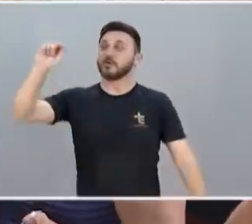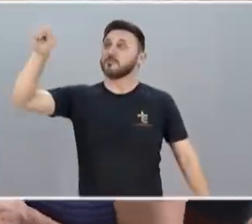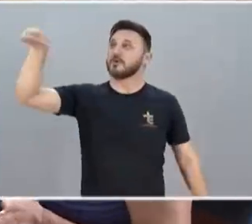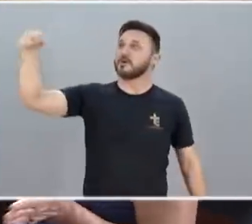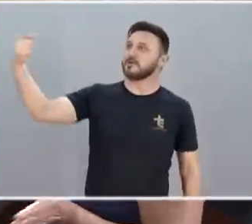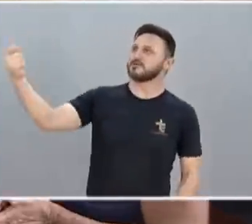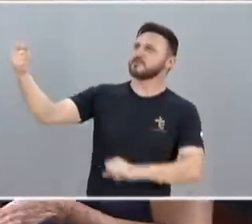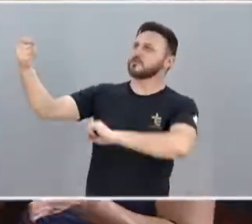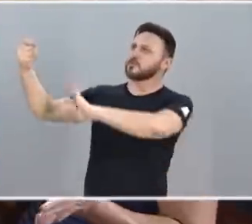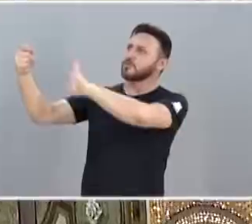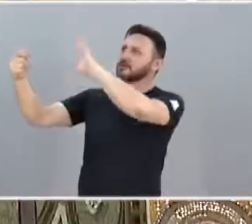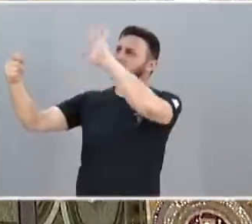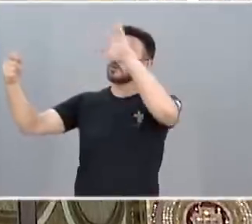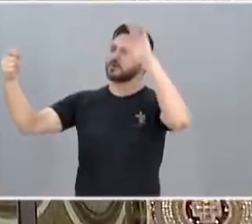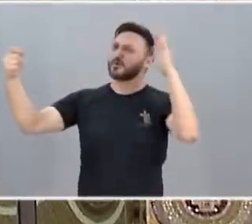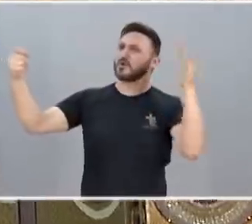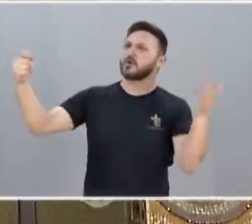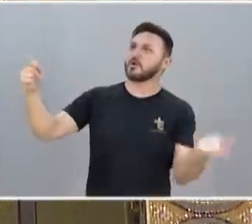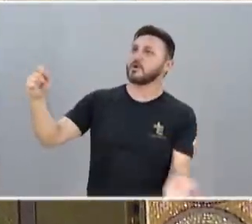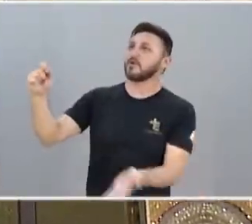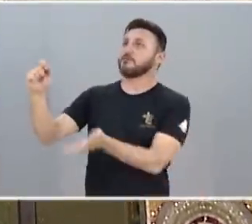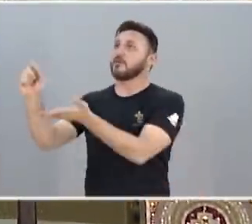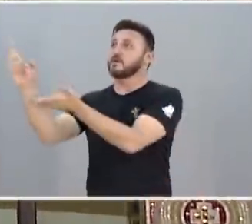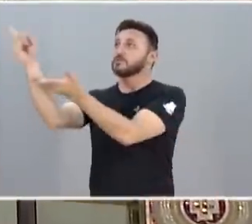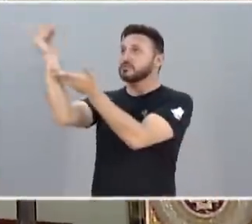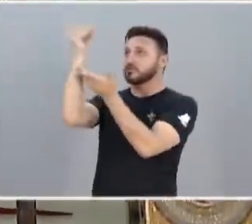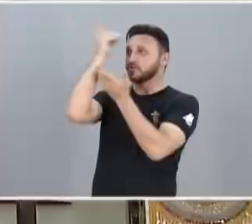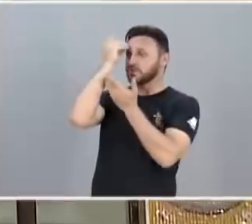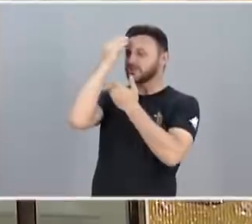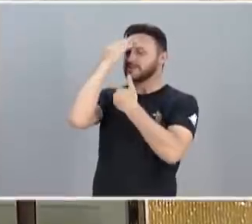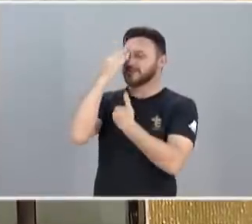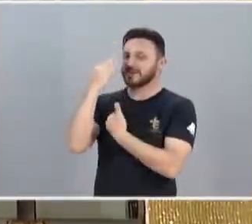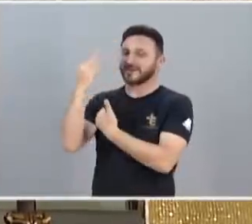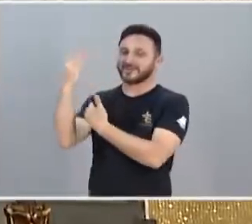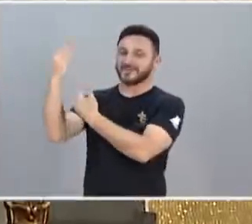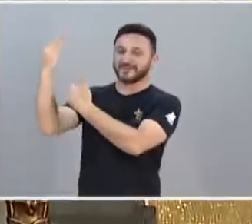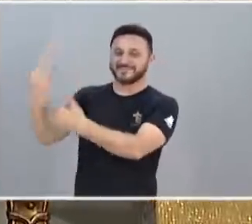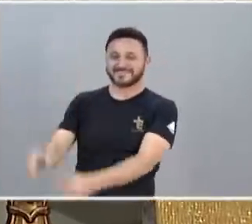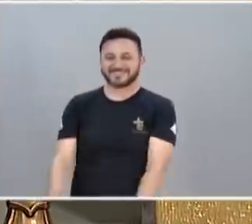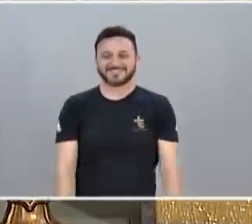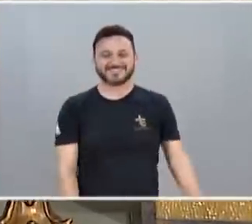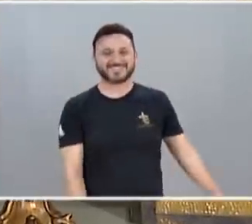bendizemos. Damos glória ao vosso nome, vossos dons